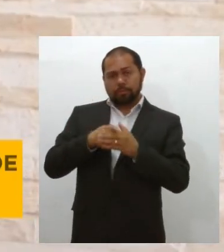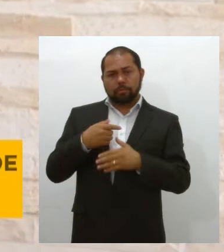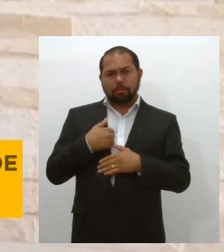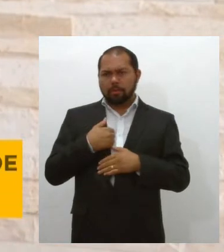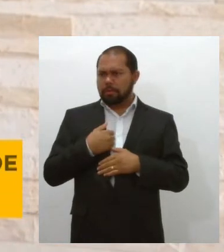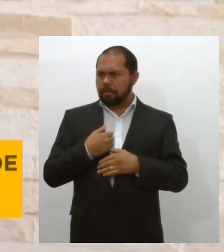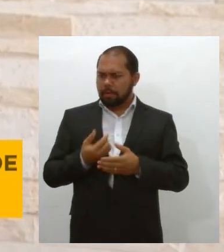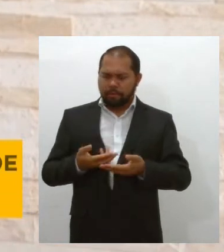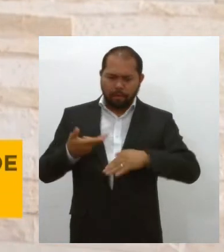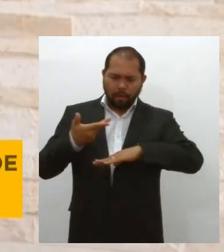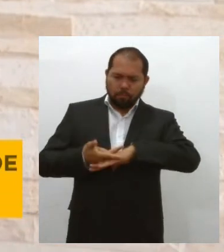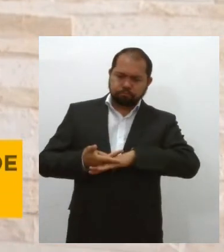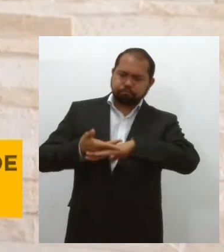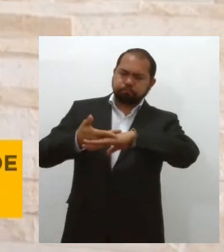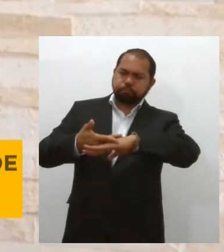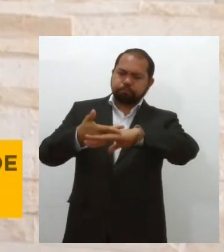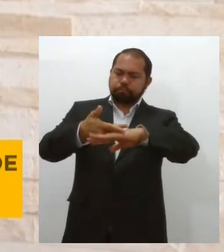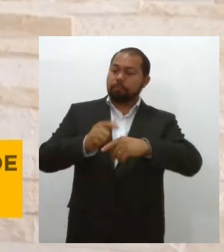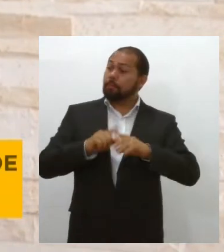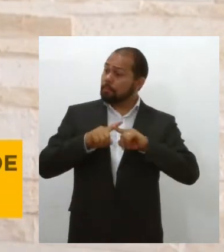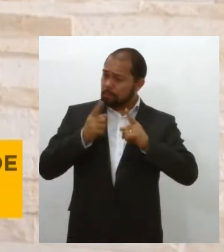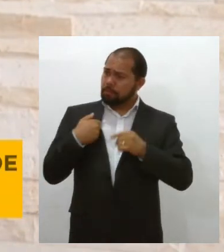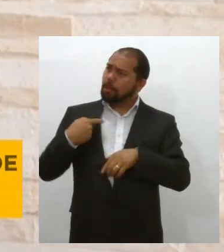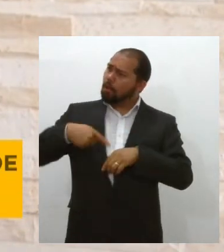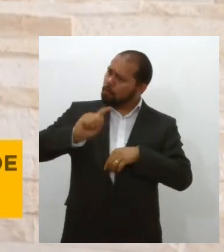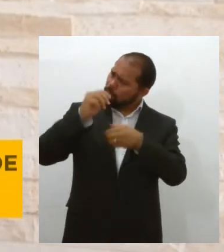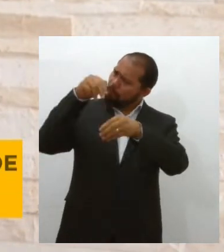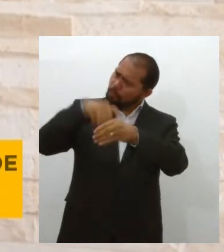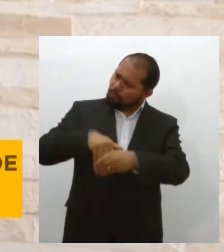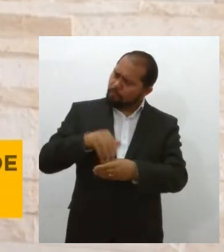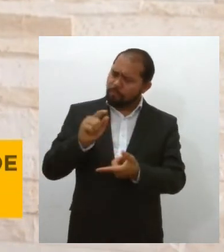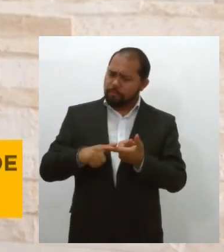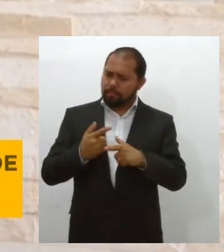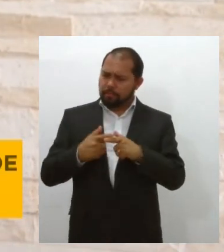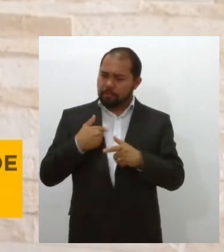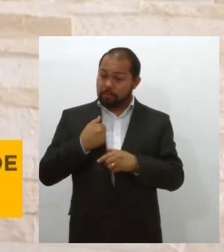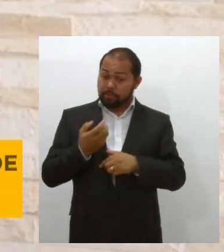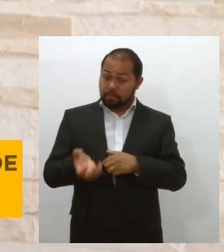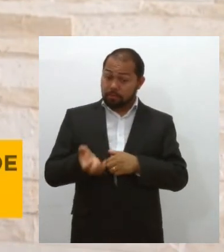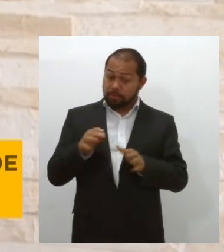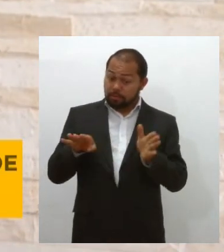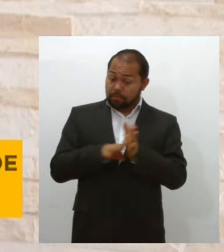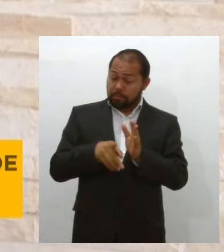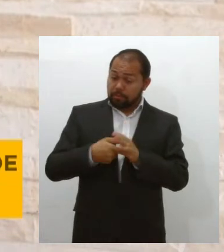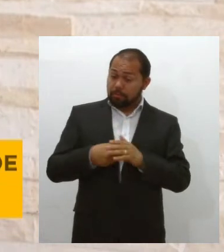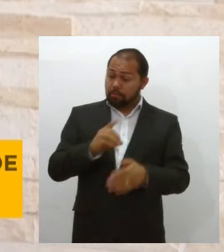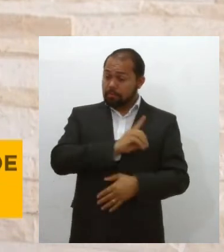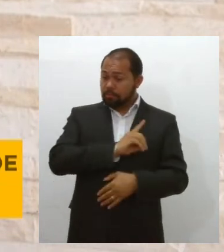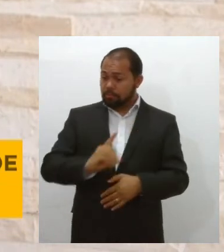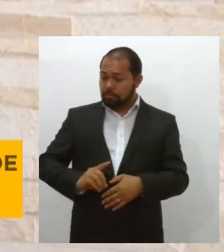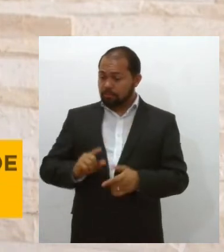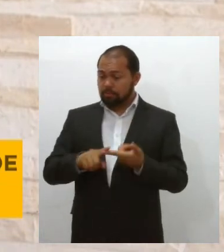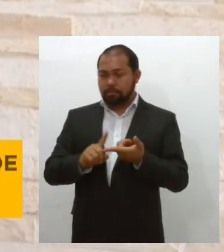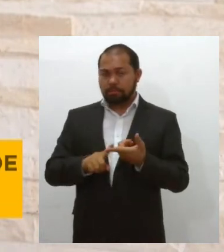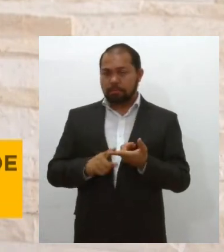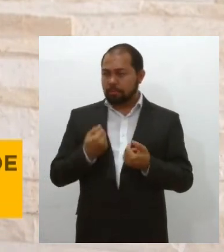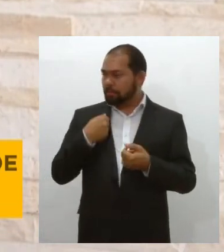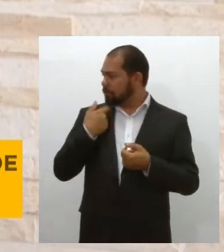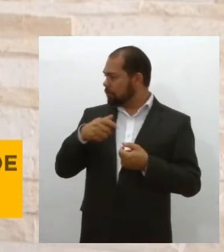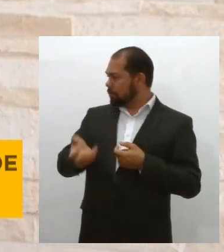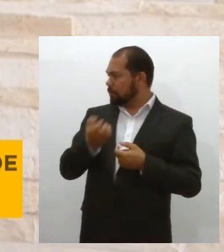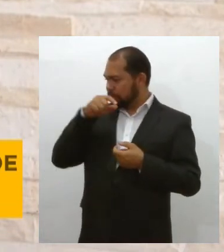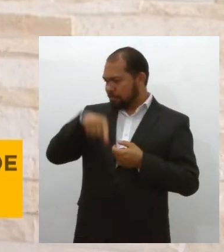maca, mas eu vou votar. Porque eu quero chegar para os parlamentares, queira que eu vote ou